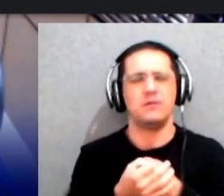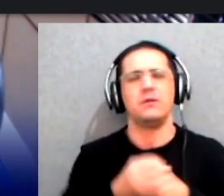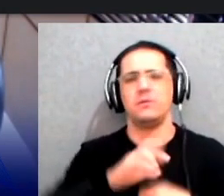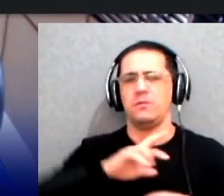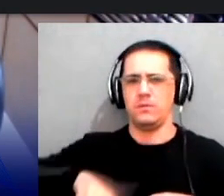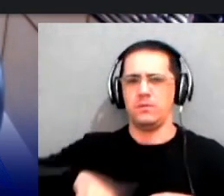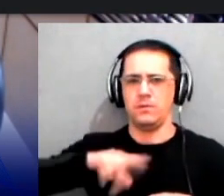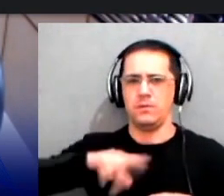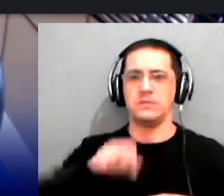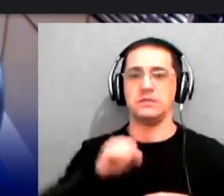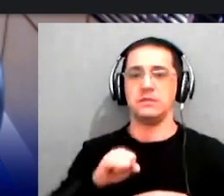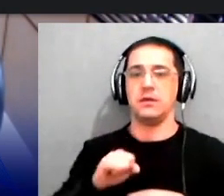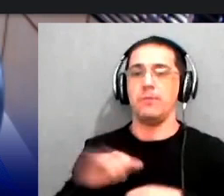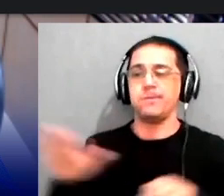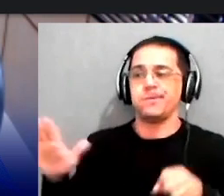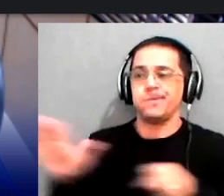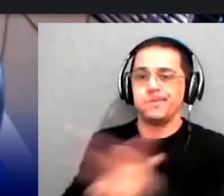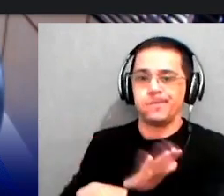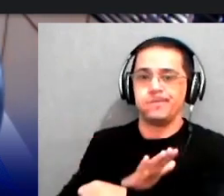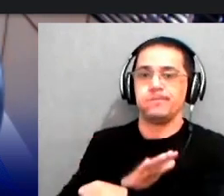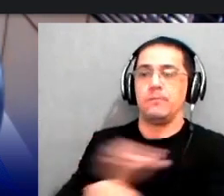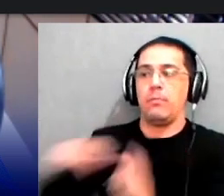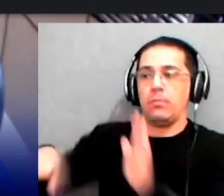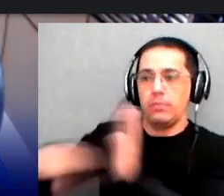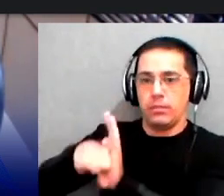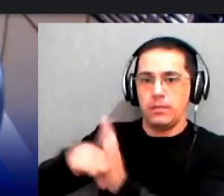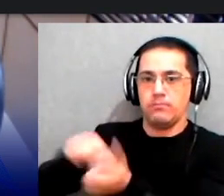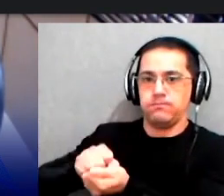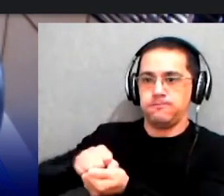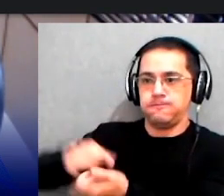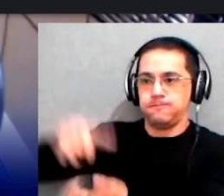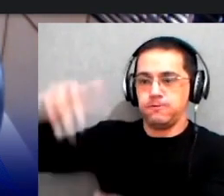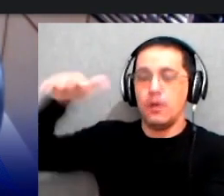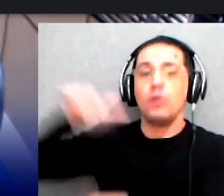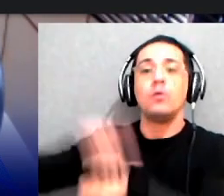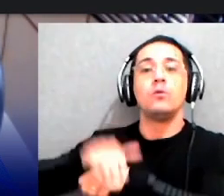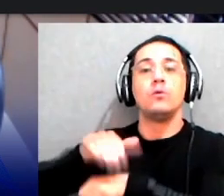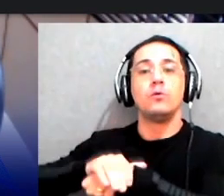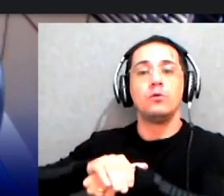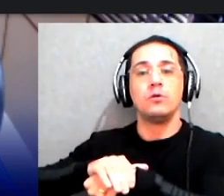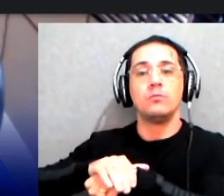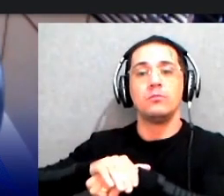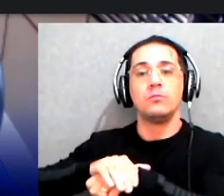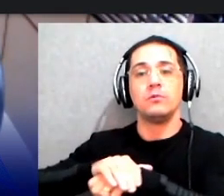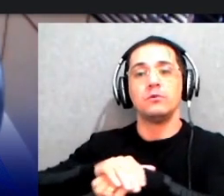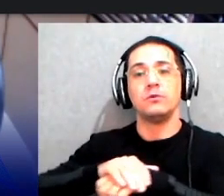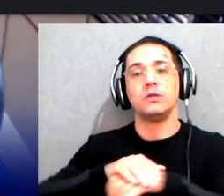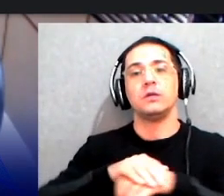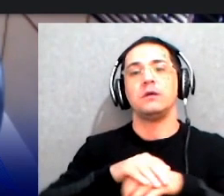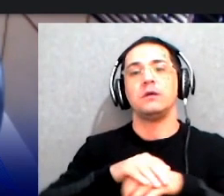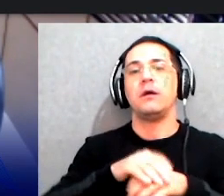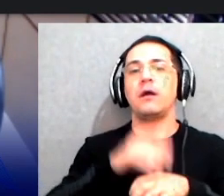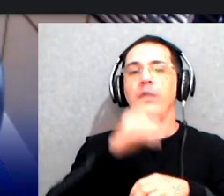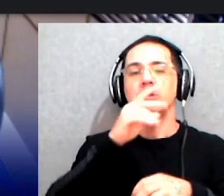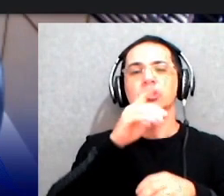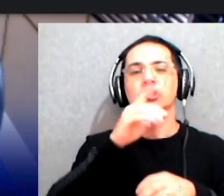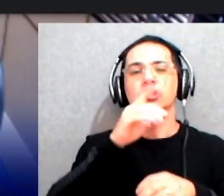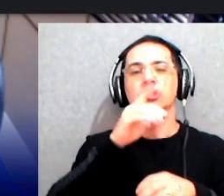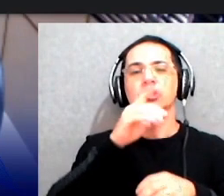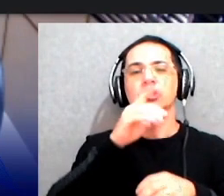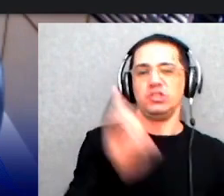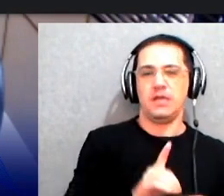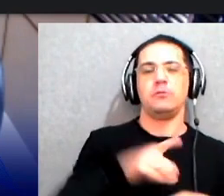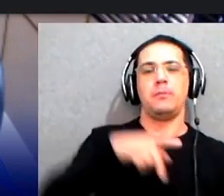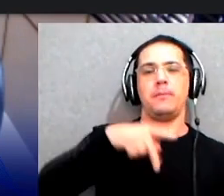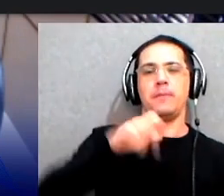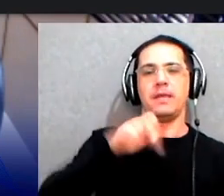entulhamento da justiça criminal, é porque nós temos lá na origem uma banalização do direito penal, que nós precisamos olhar para isso, tudo é